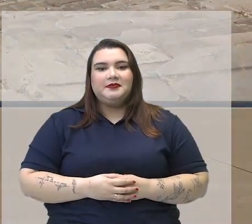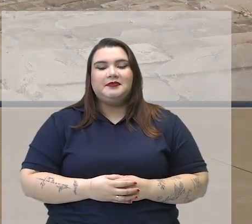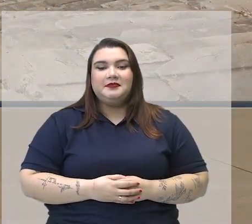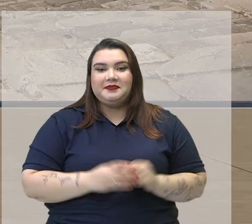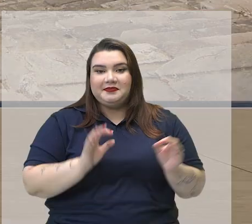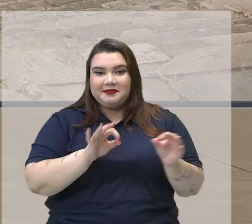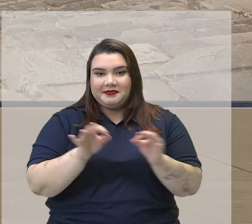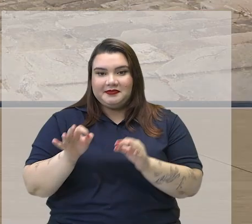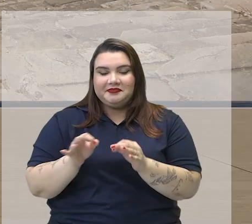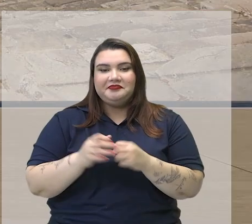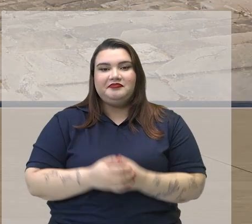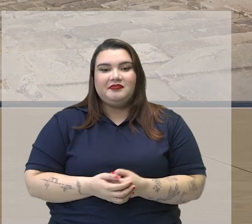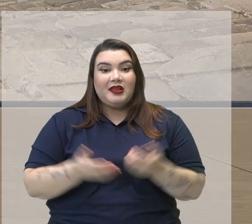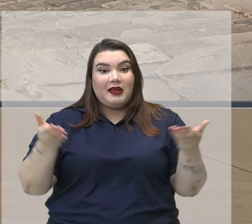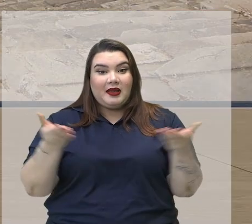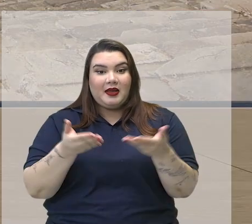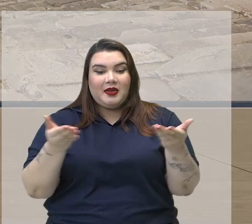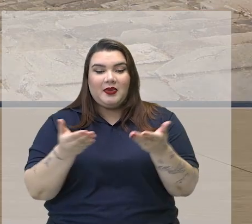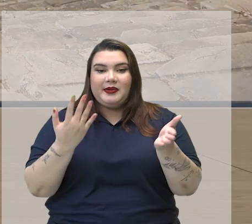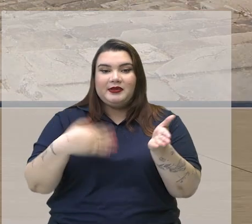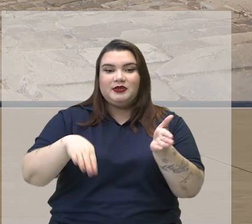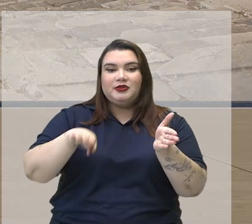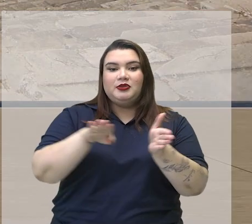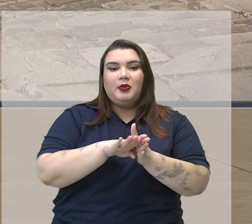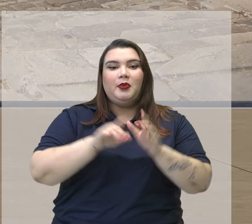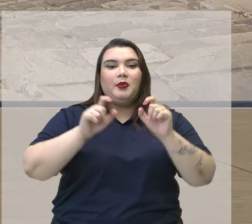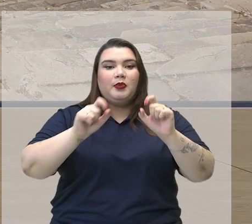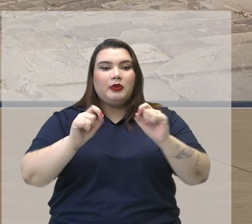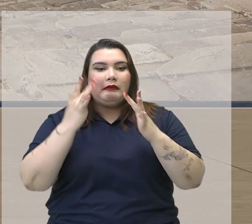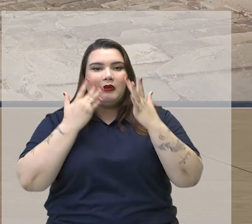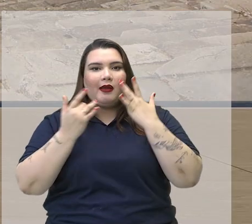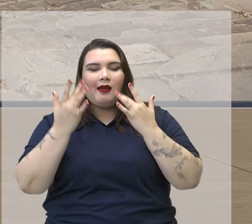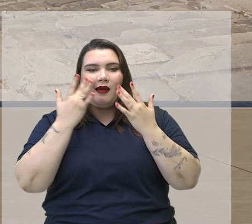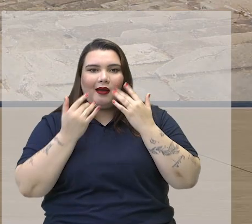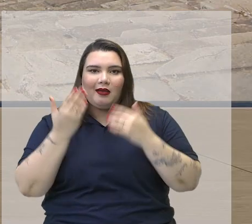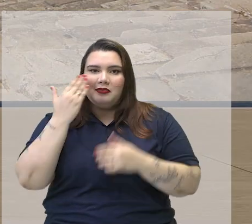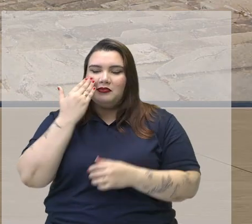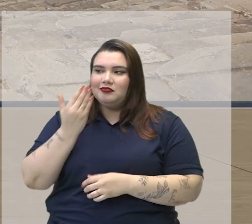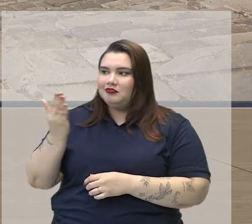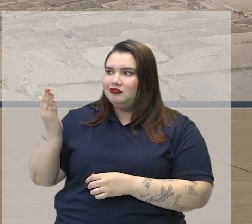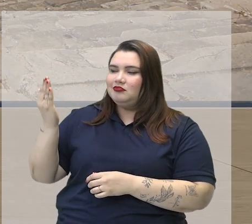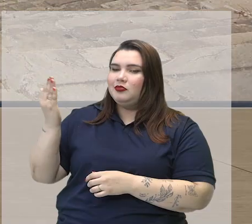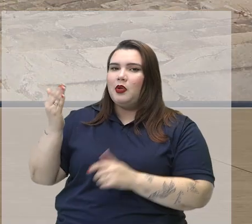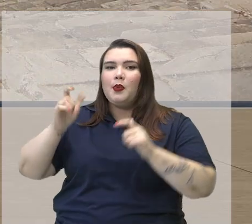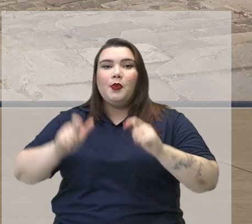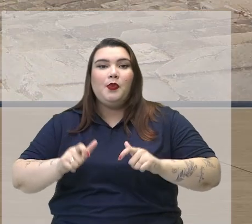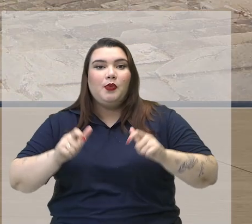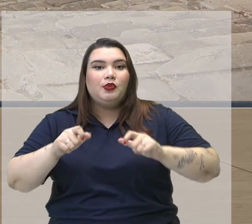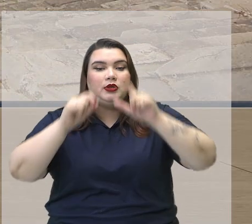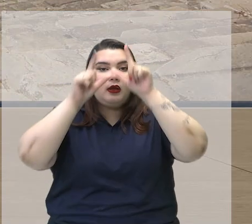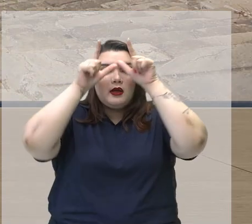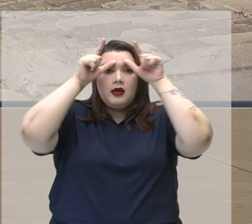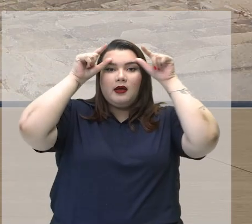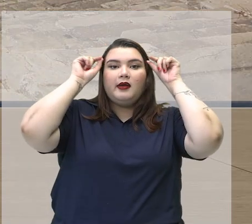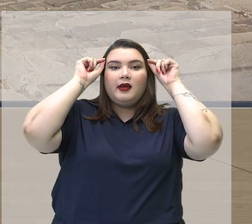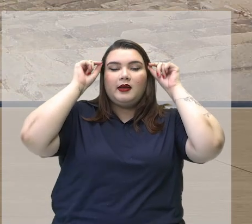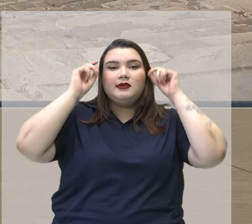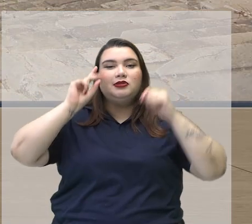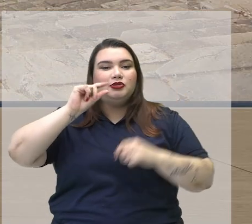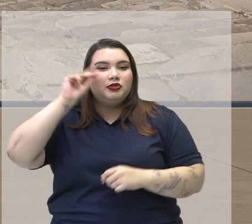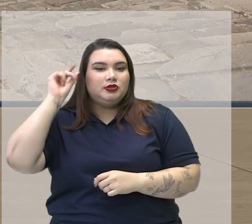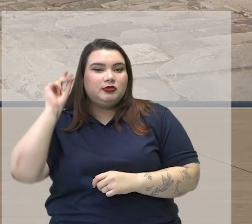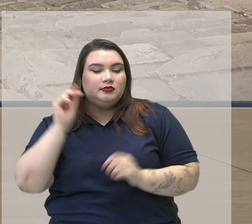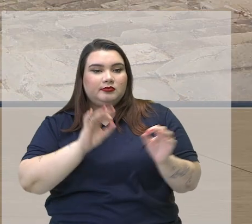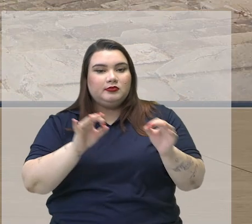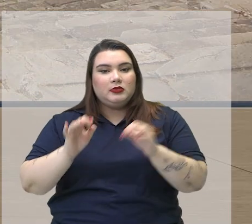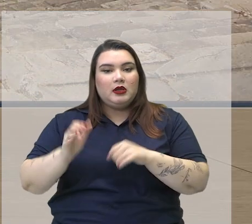Então, aqui nós temos um teatro aqui. Fomos lá na Grécia Antiga, certo? As